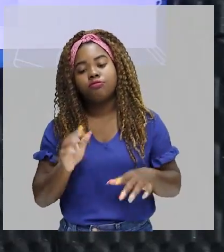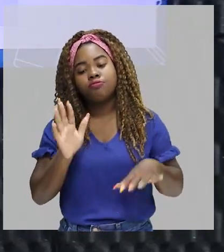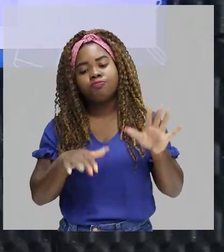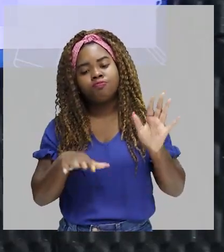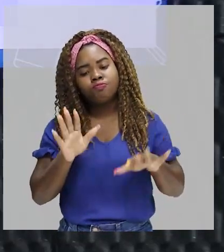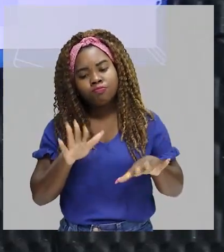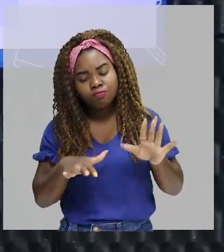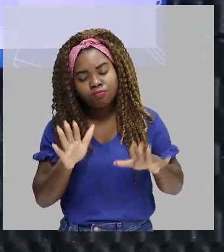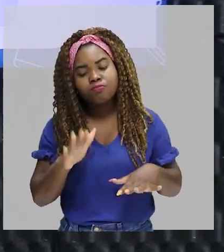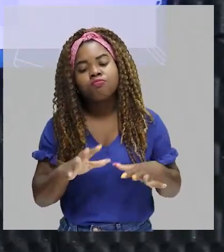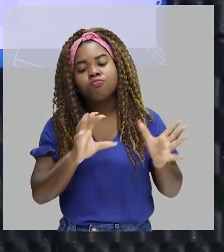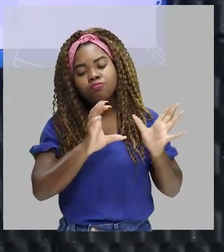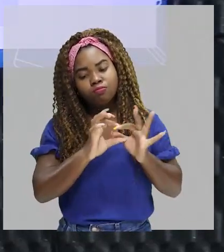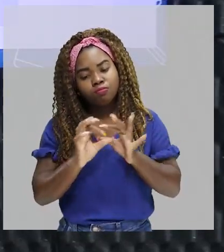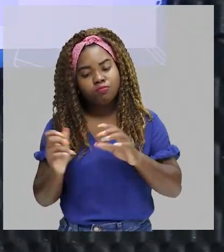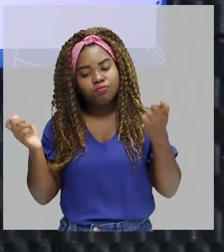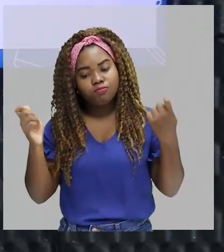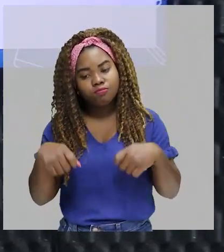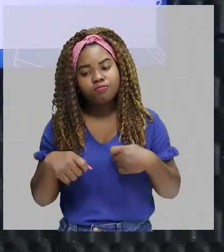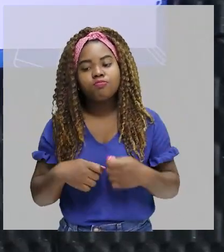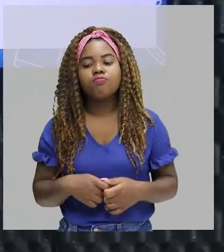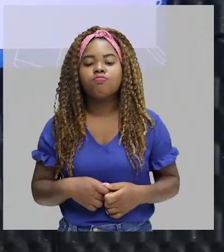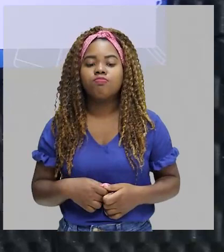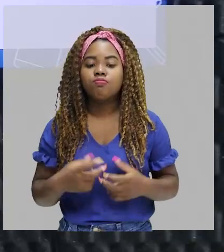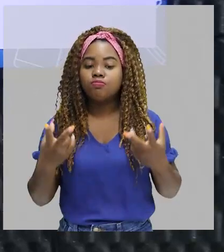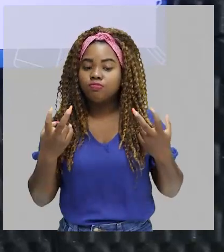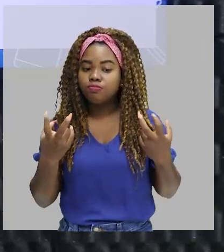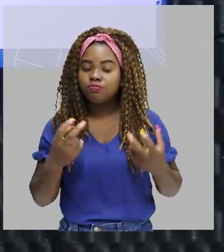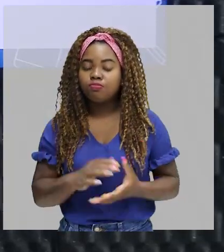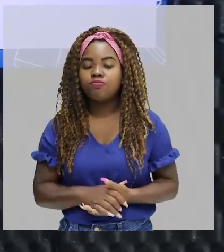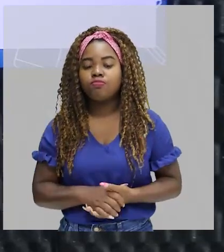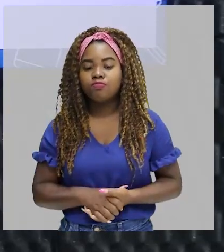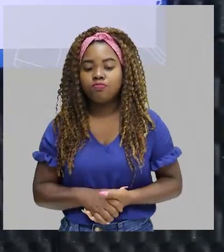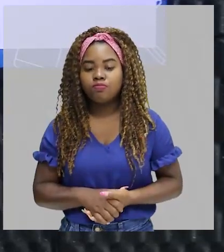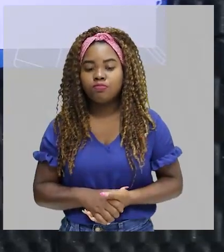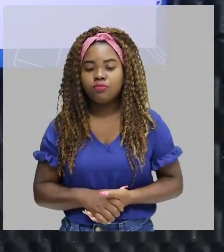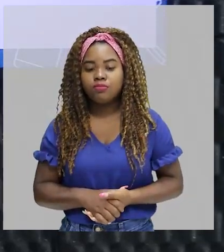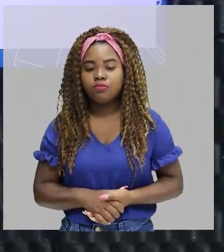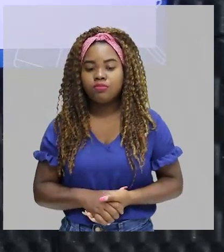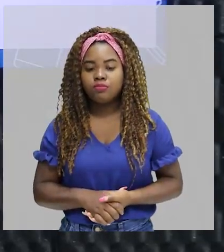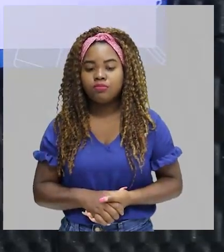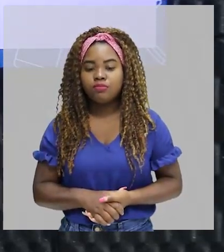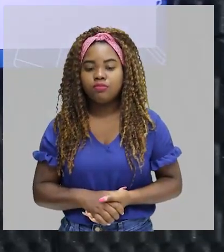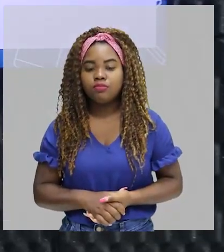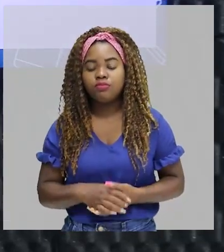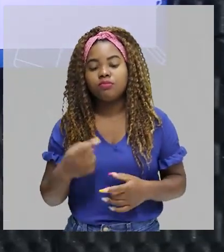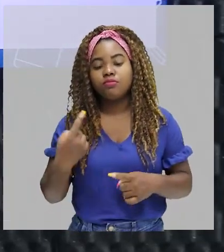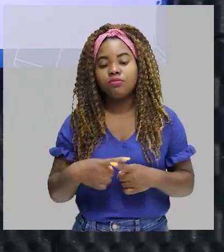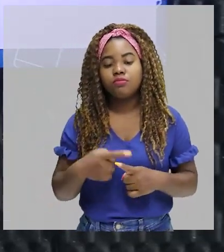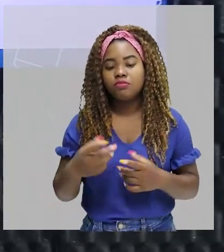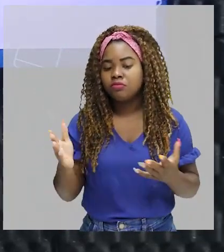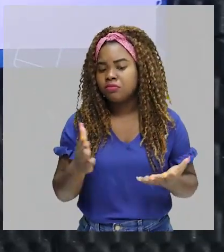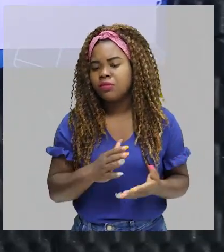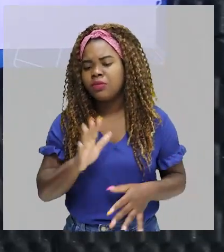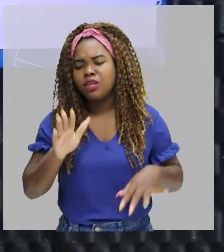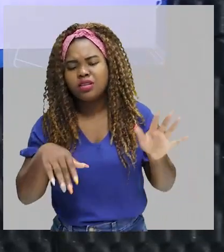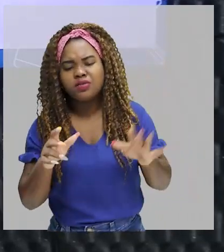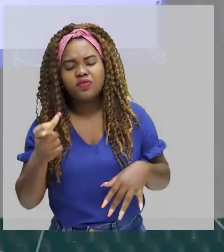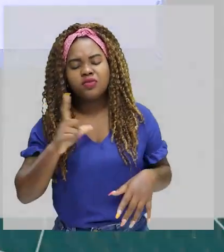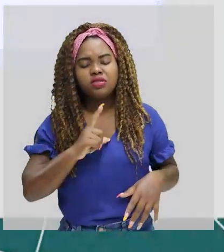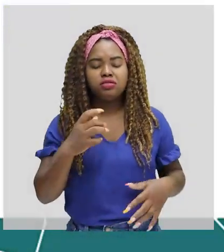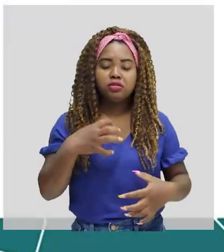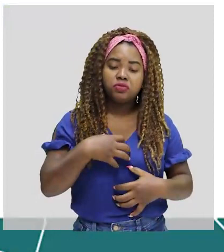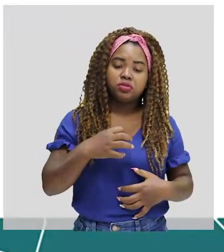do contexto, você consegue fazer essas análises. Por isso que elas são chamadas de eventuais, porque às vezes ela tem um sentido e